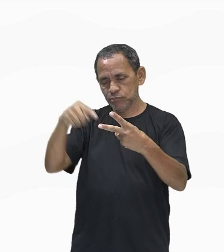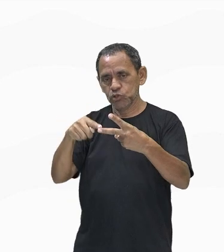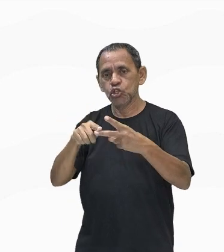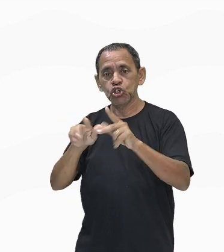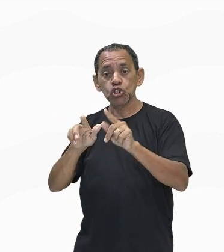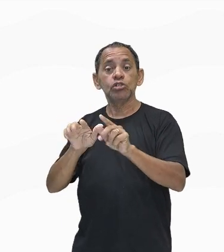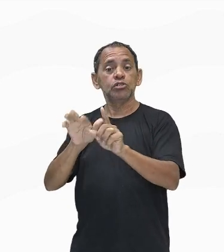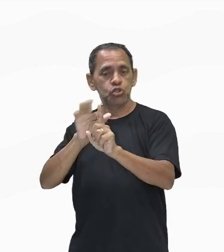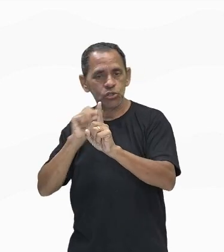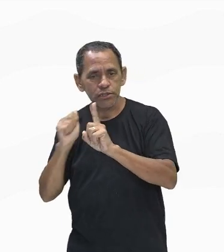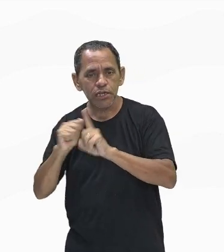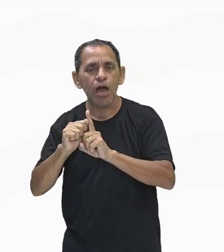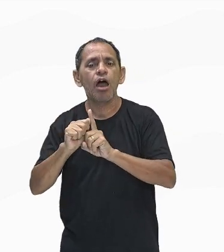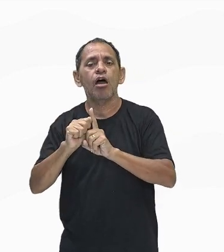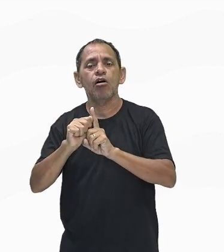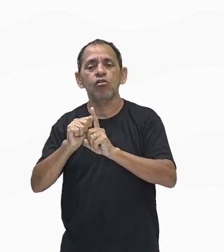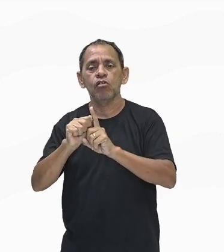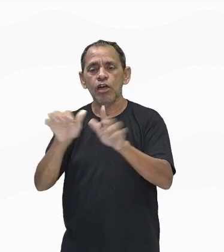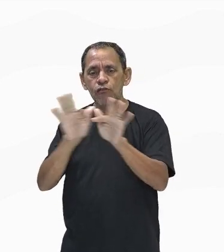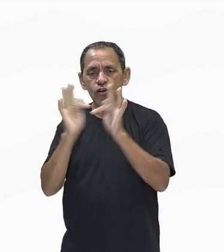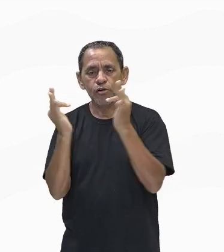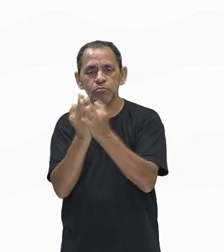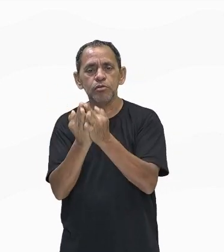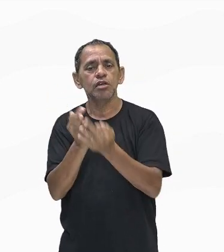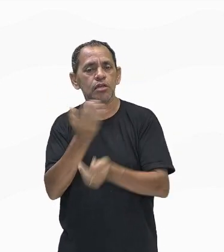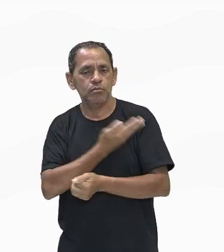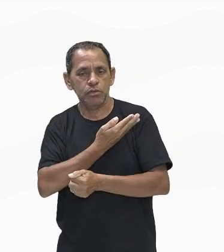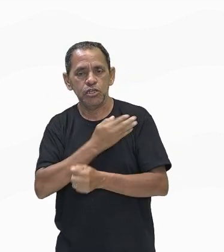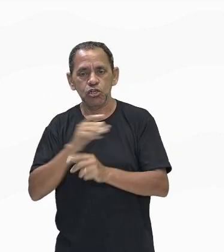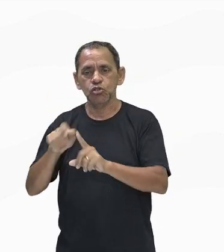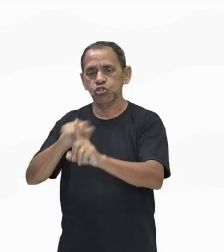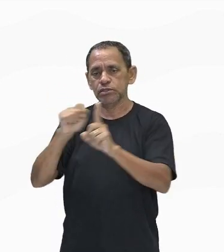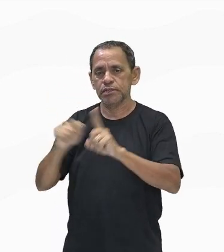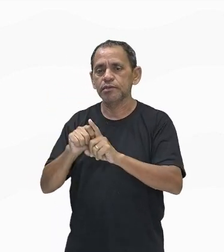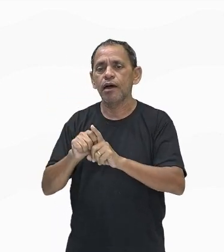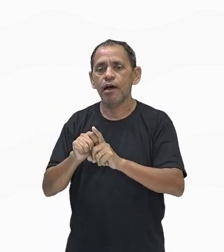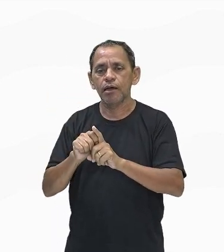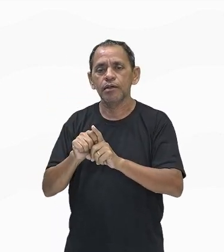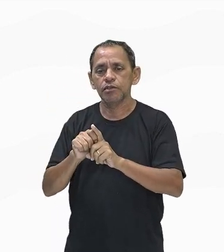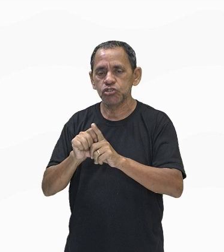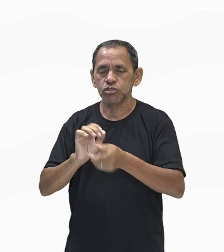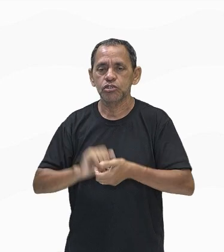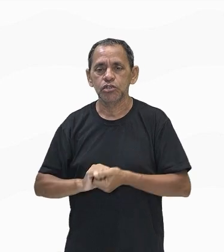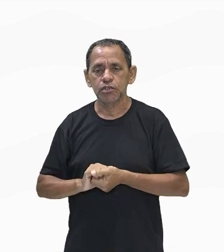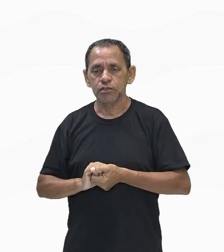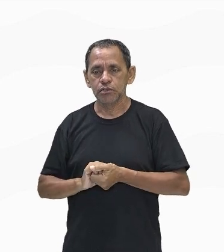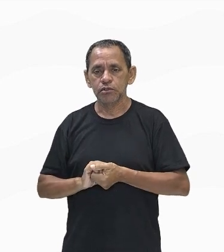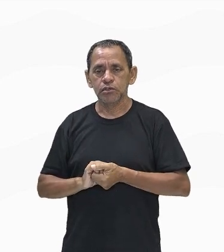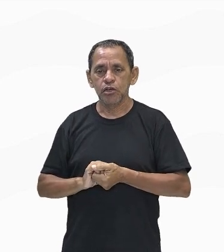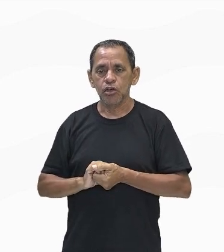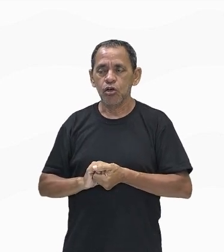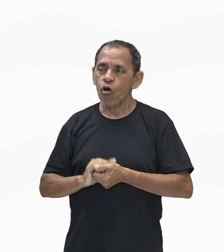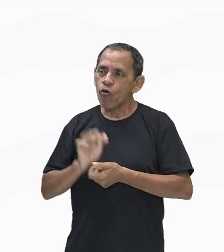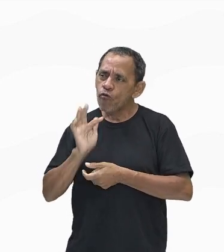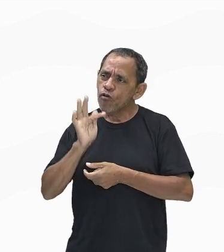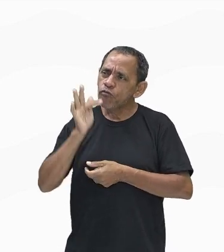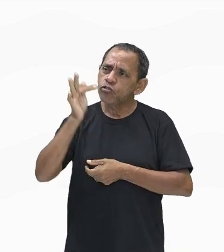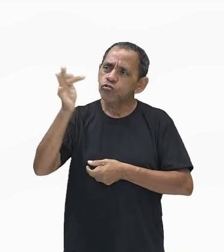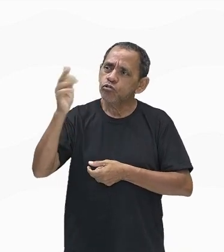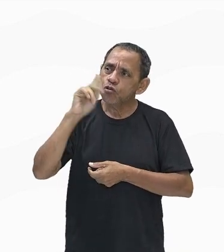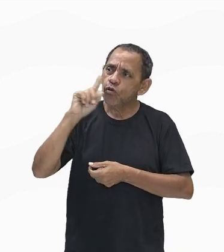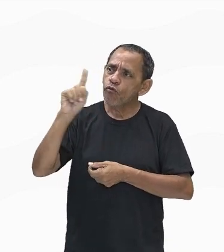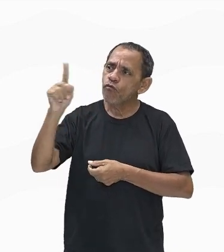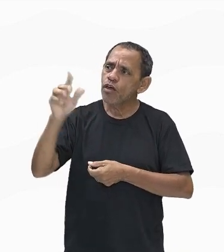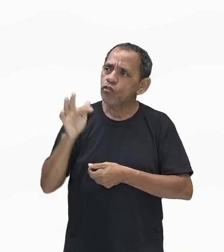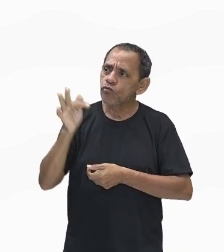com os amigos e com a sociedade. Enxerga-se no mundo e se coloca nele. Então, esse